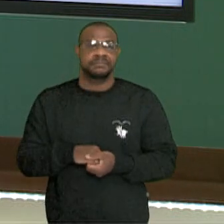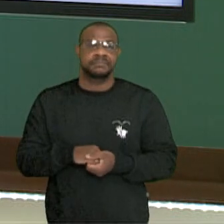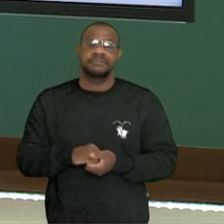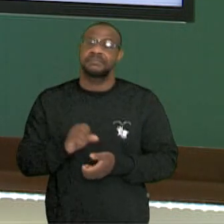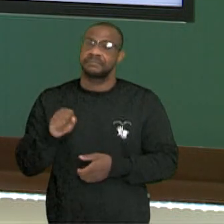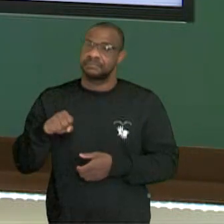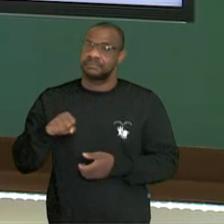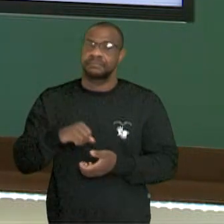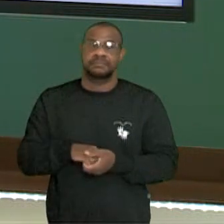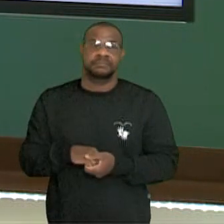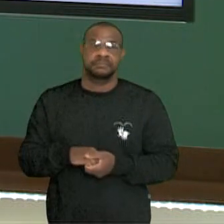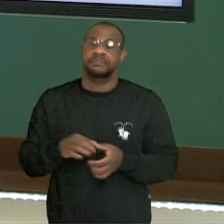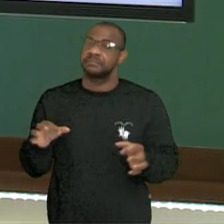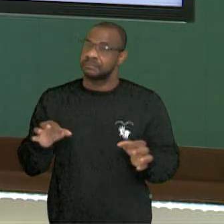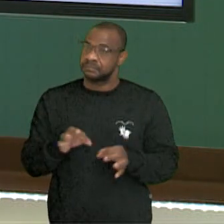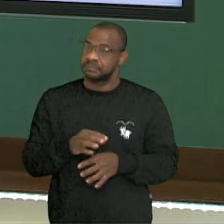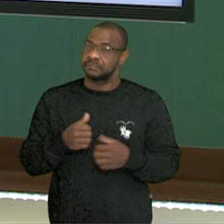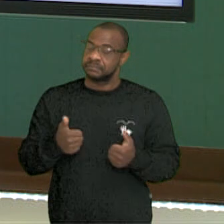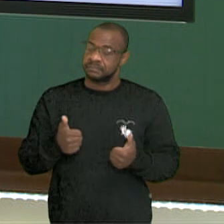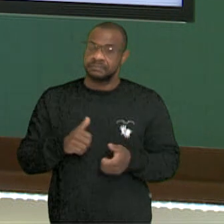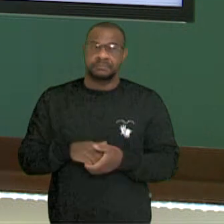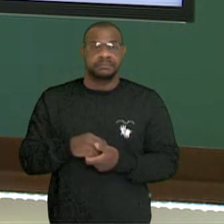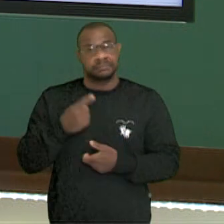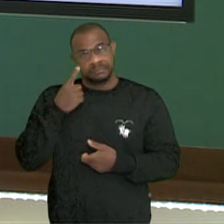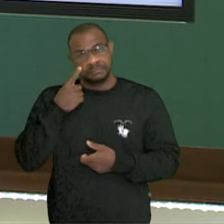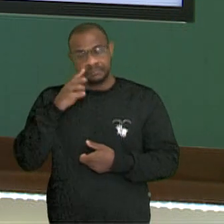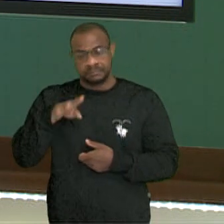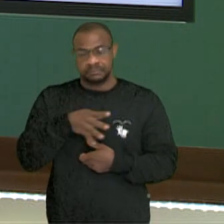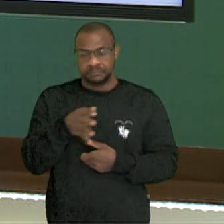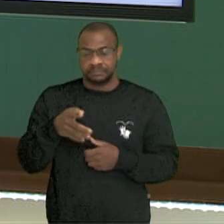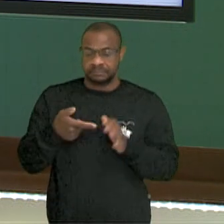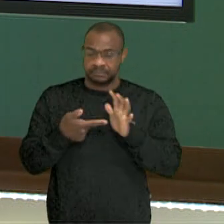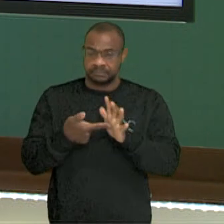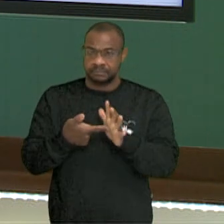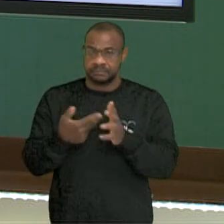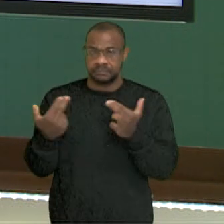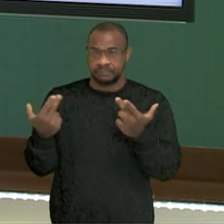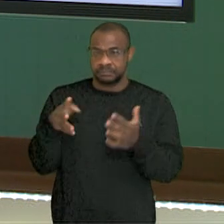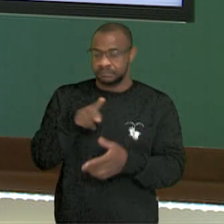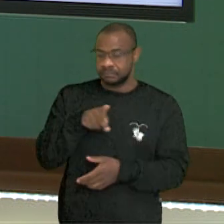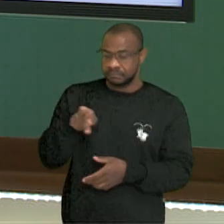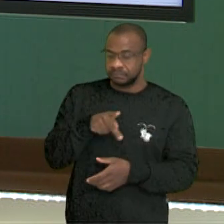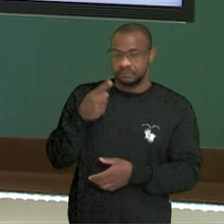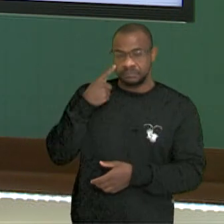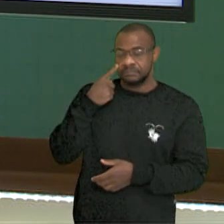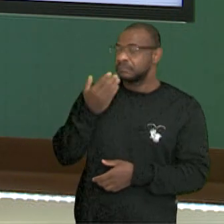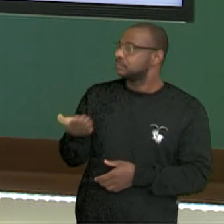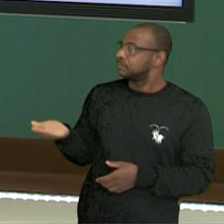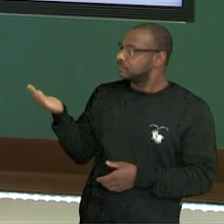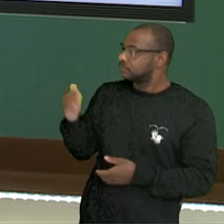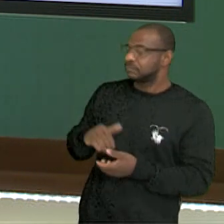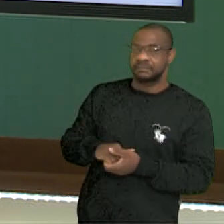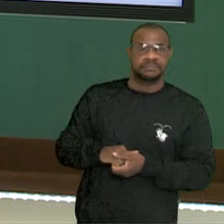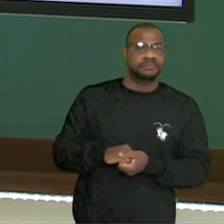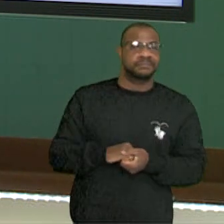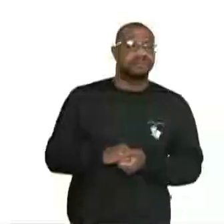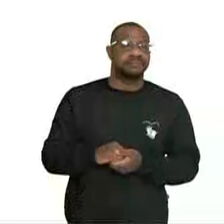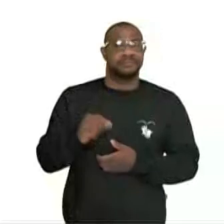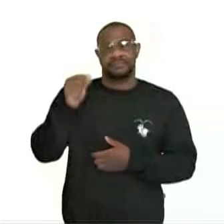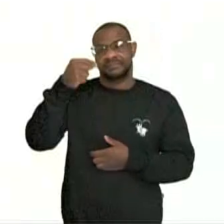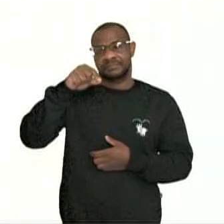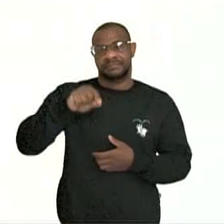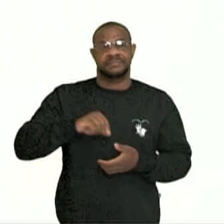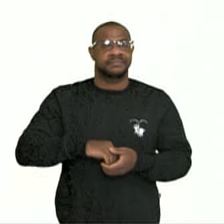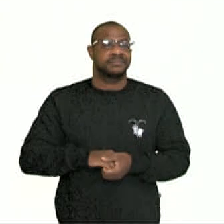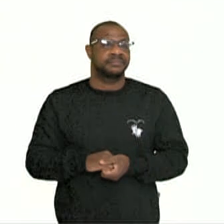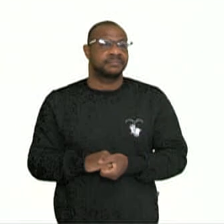mesmo. Super caprichado. Vamos ver se a sua tabela está parecida com a minha? Eu também fiz essa atividade. Vamos corrigir? Então,